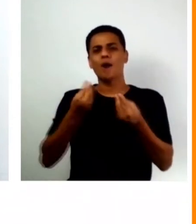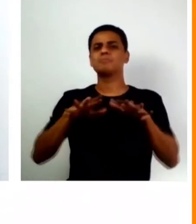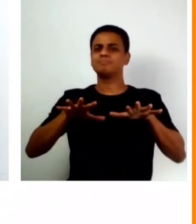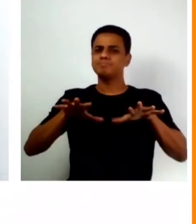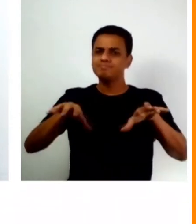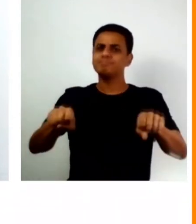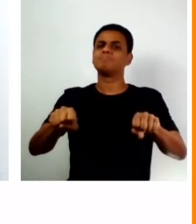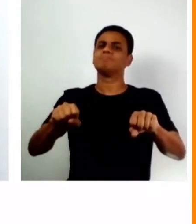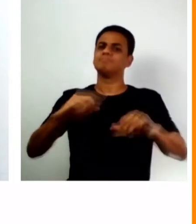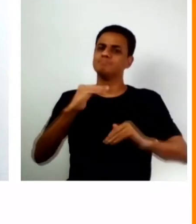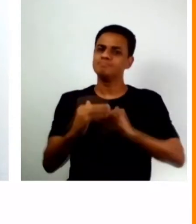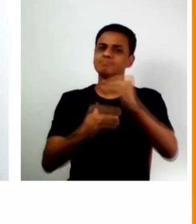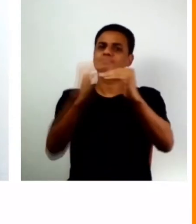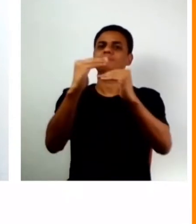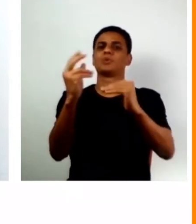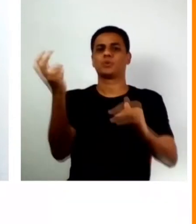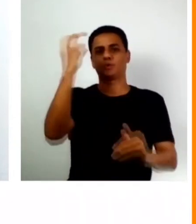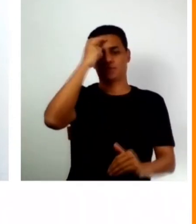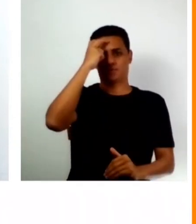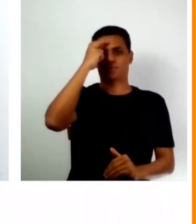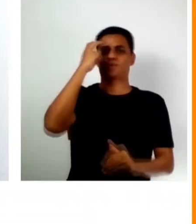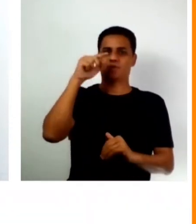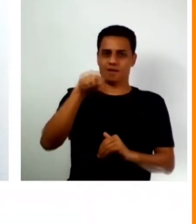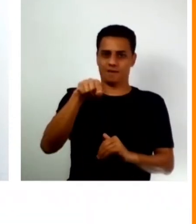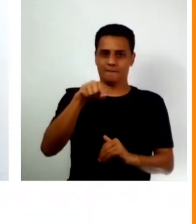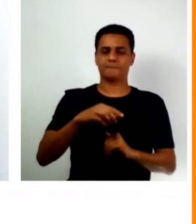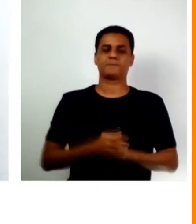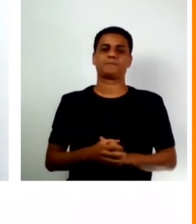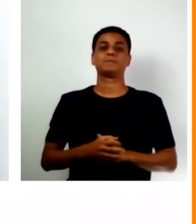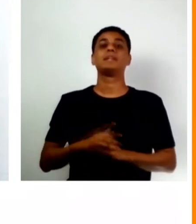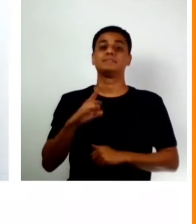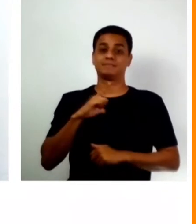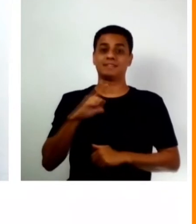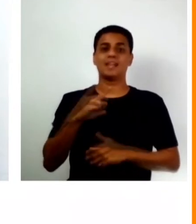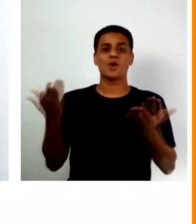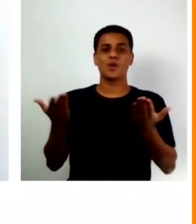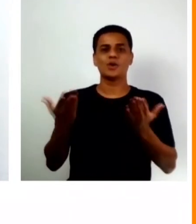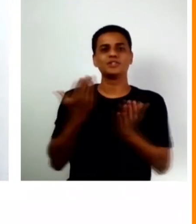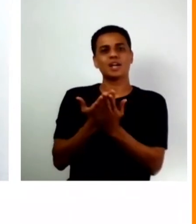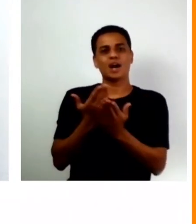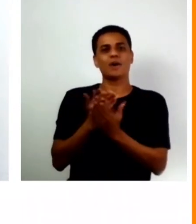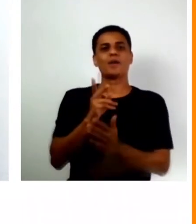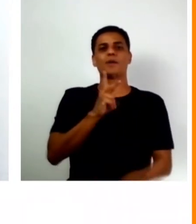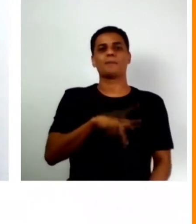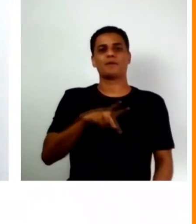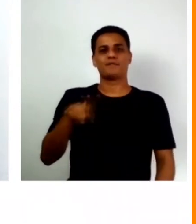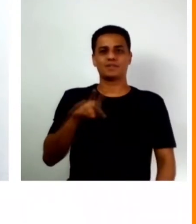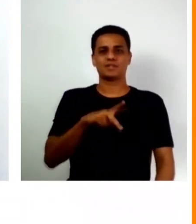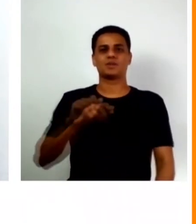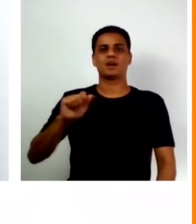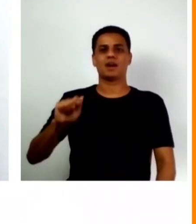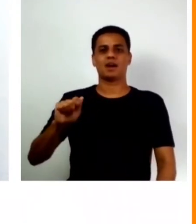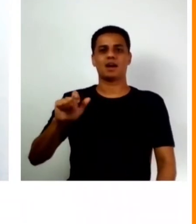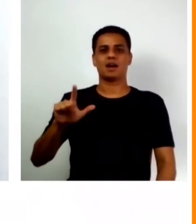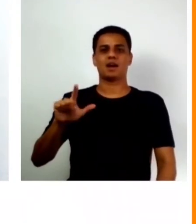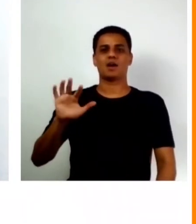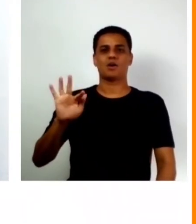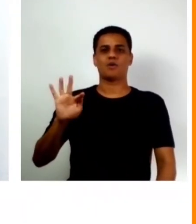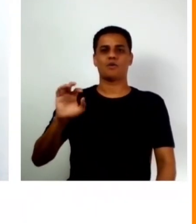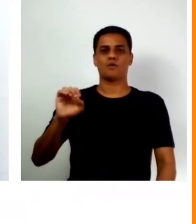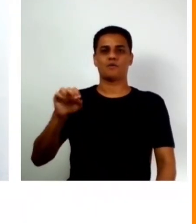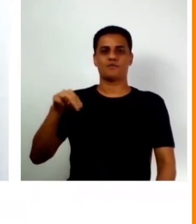contamos com a presença do professor Alfonso Martinello, é diretor honorário da Cátedra